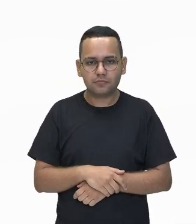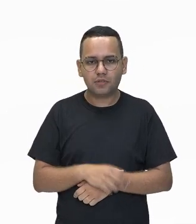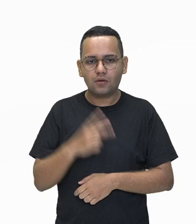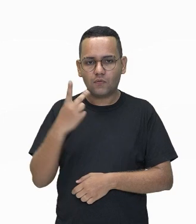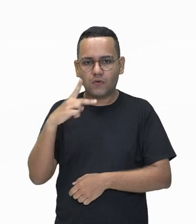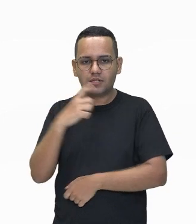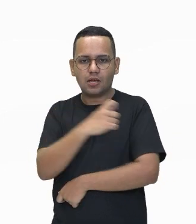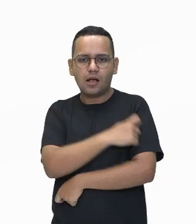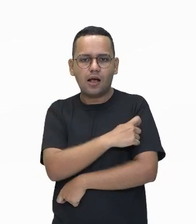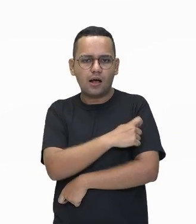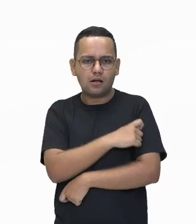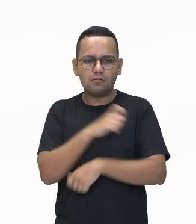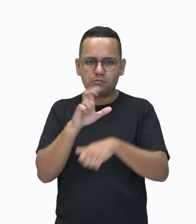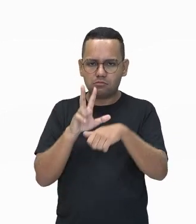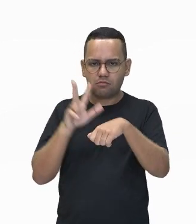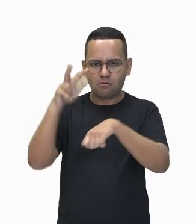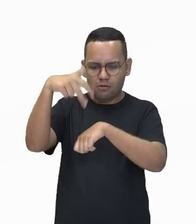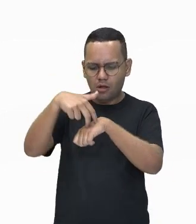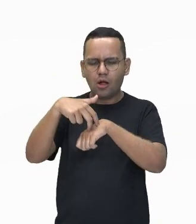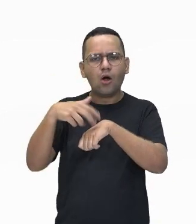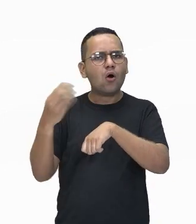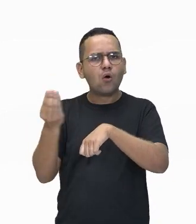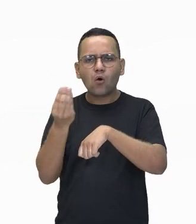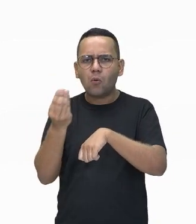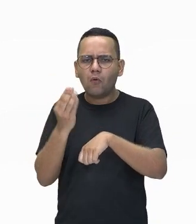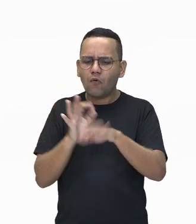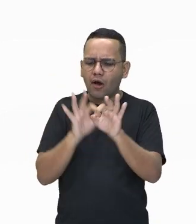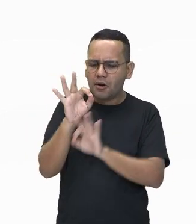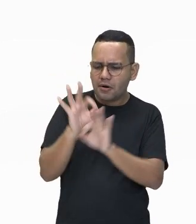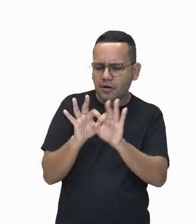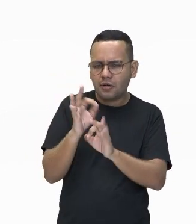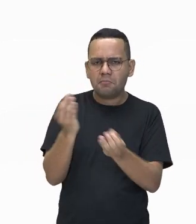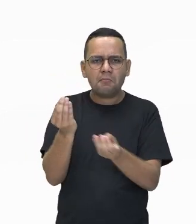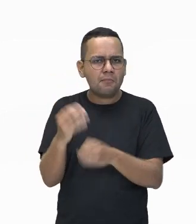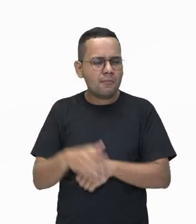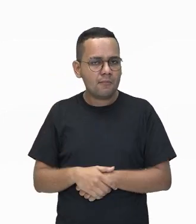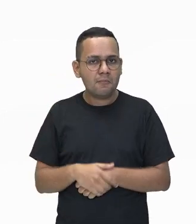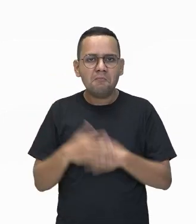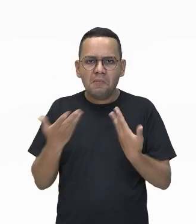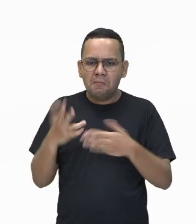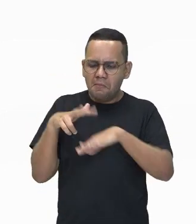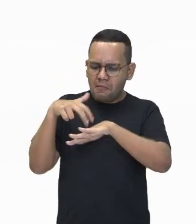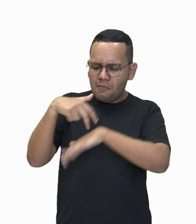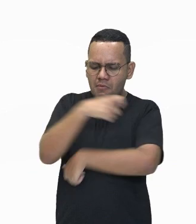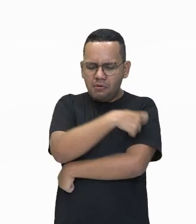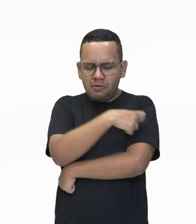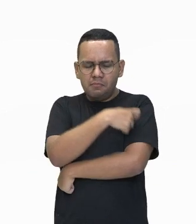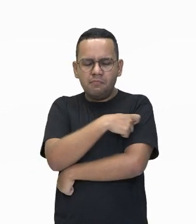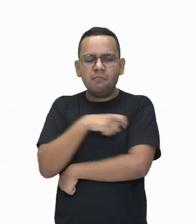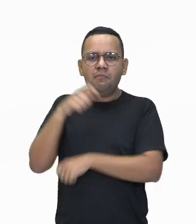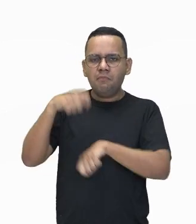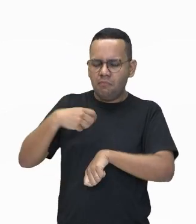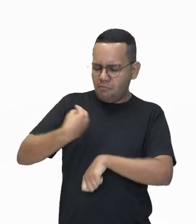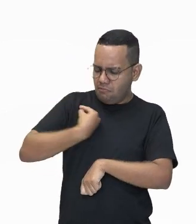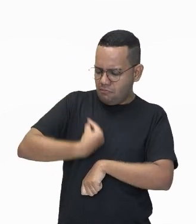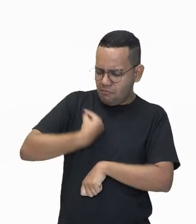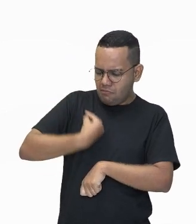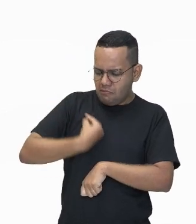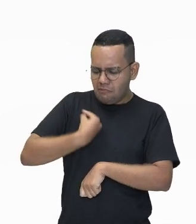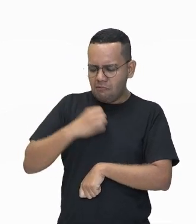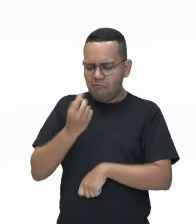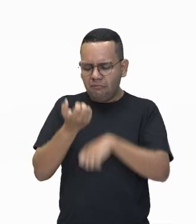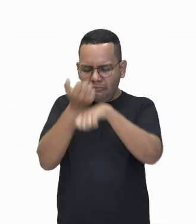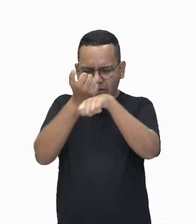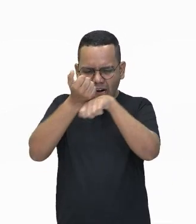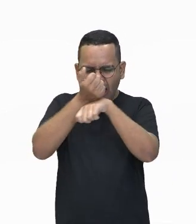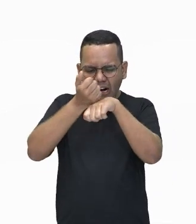fazer. Então, o protagonista é aquele que assume as rédeas da sua vida, da sua carreira. São pessoas conscientes do seu papel de